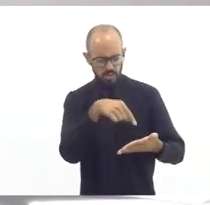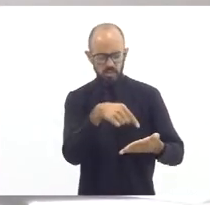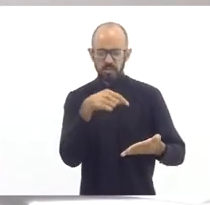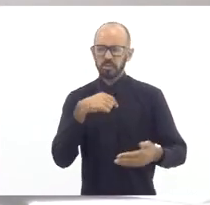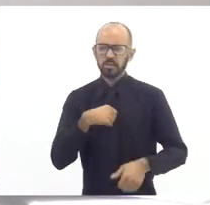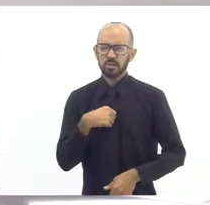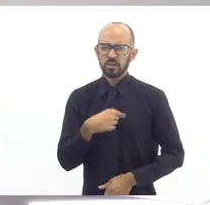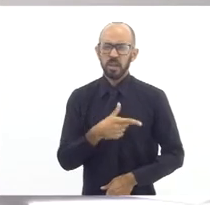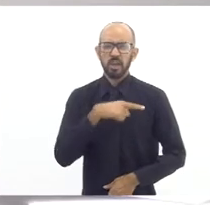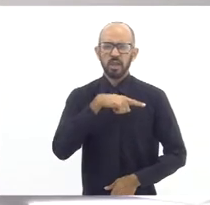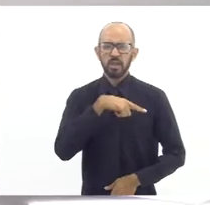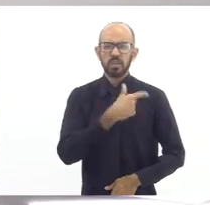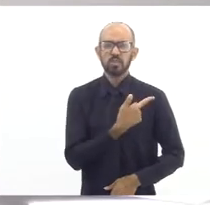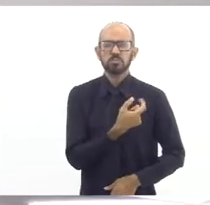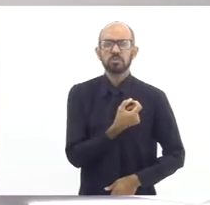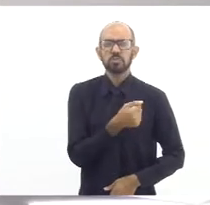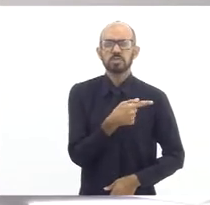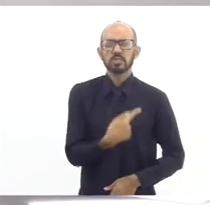De 2017.